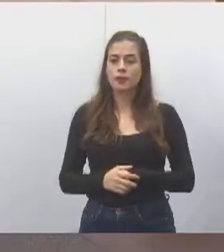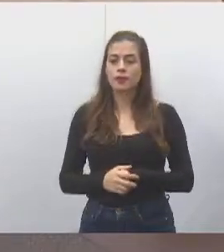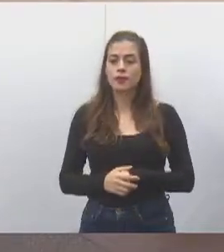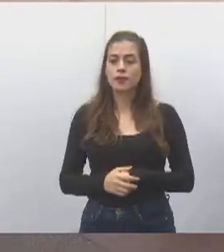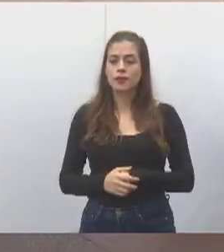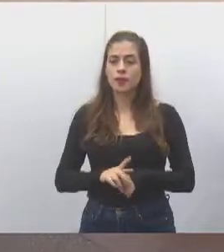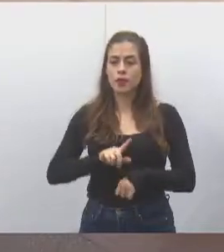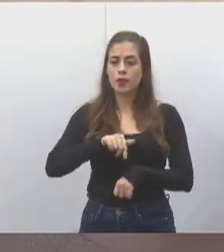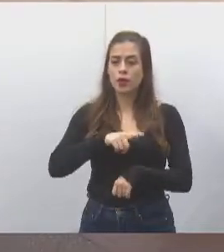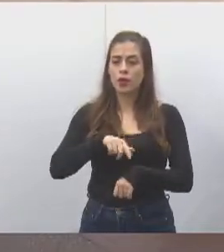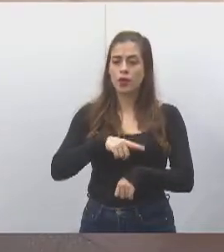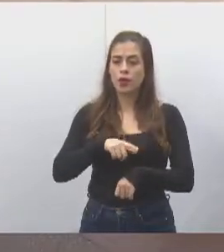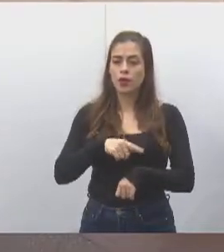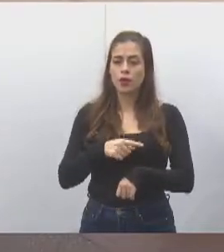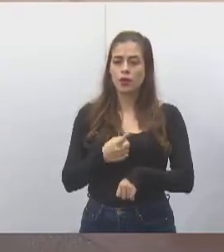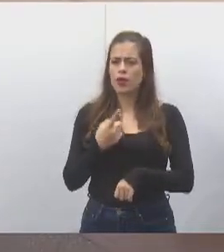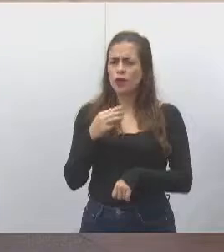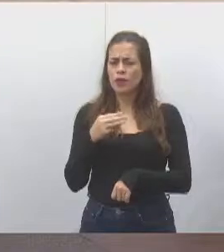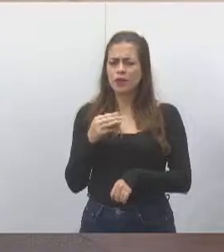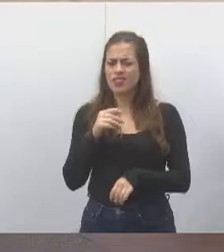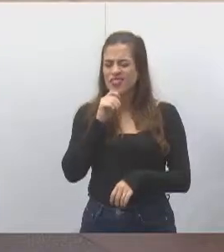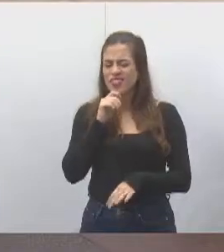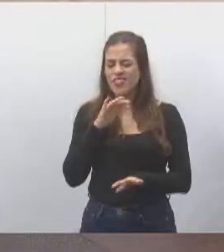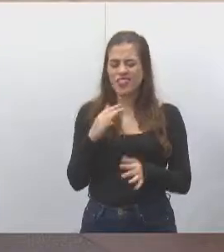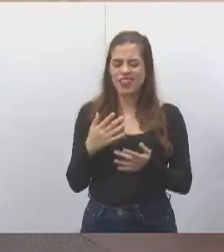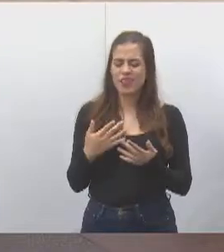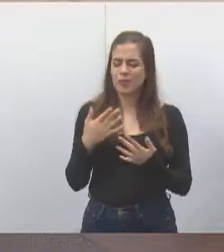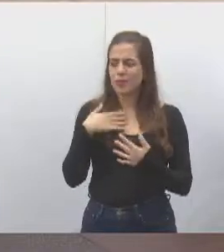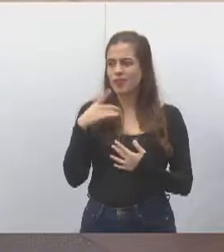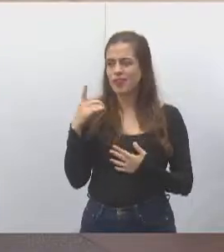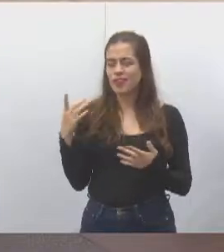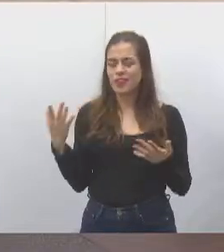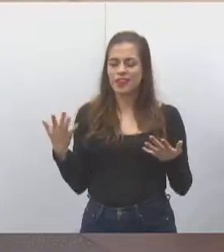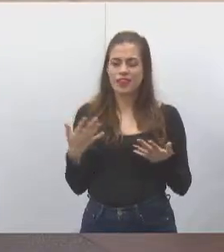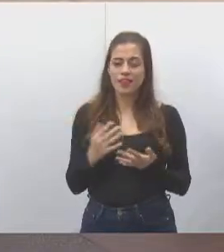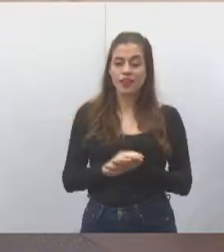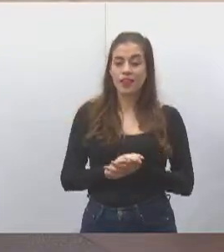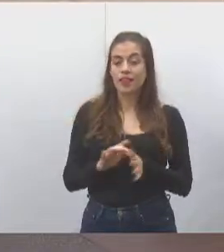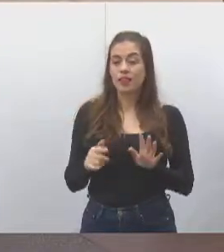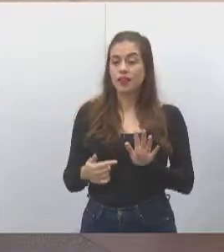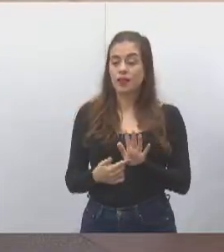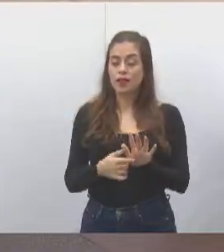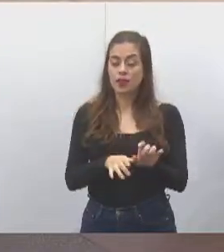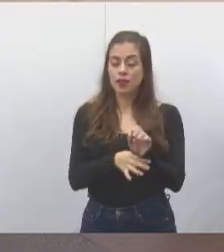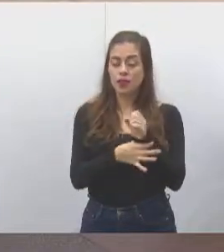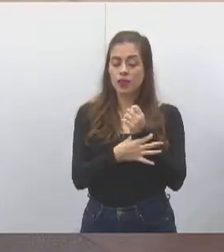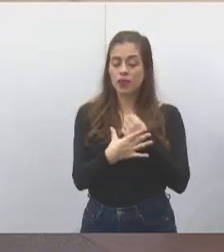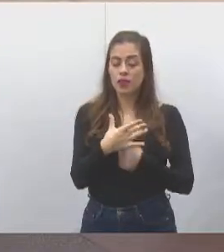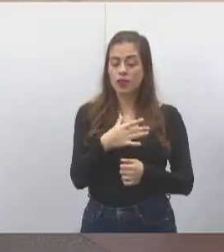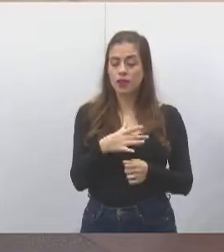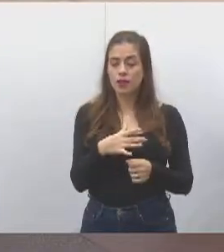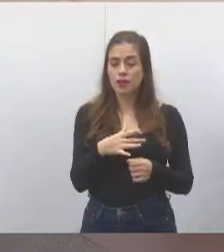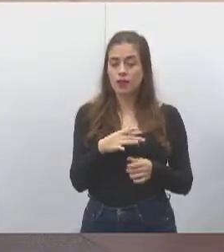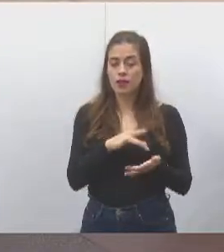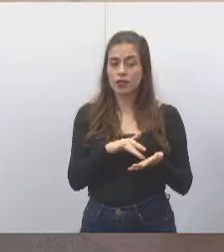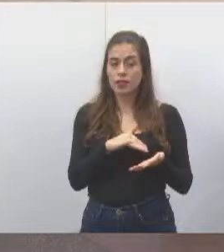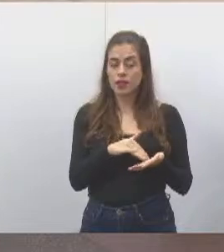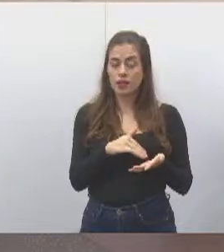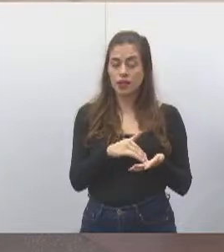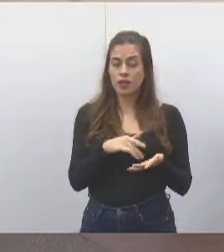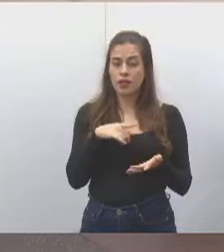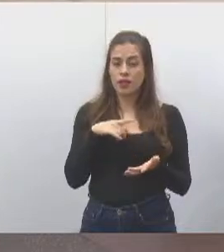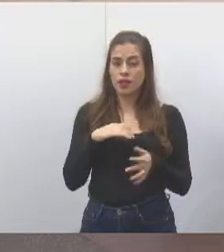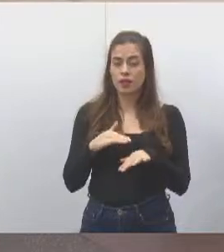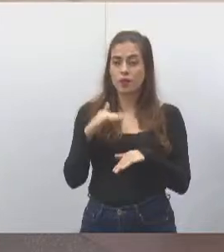Está correndo ainda? Não foi nem um minuto ainda. Meu Deus. Secretaria de Segurança, eu vi que teve um aumento de